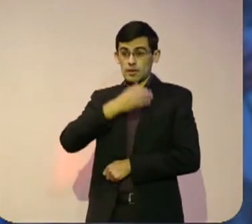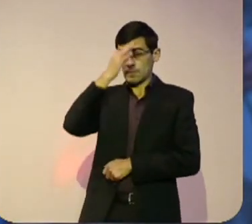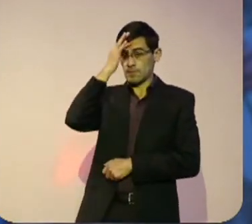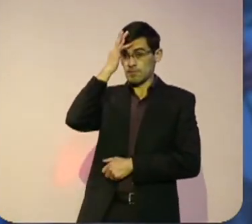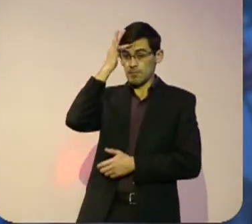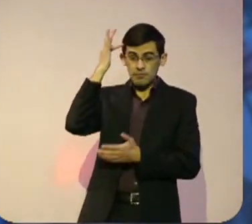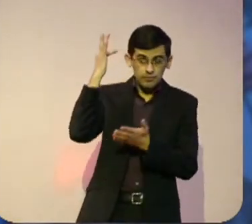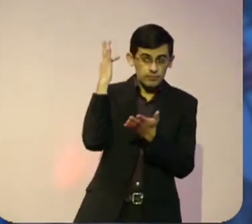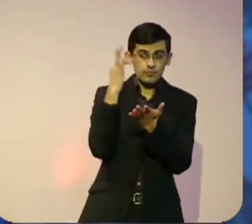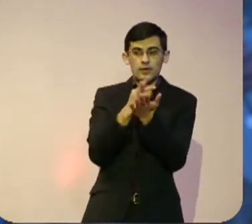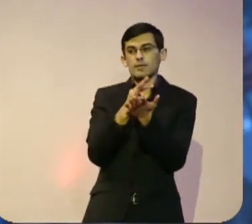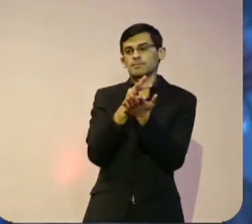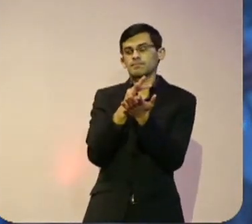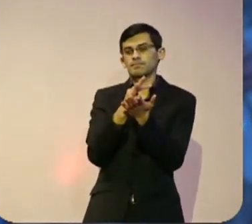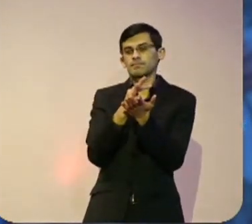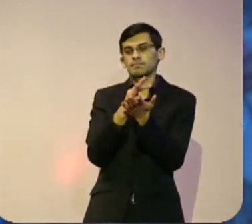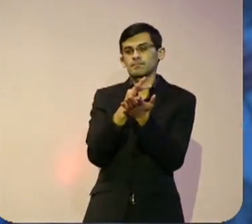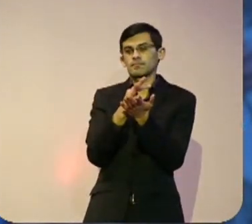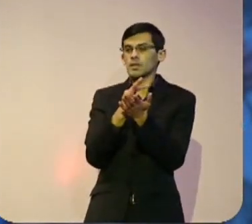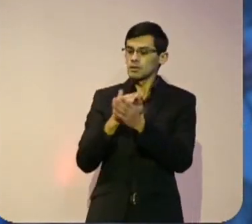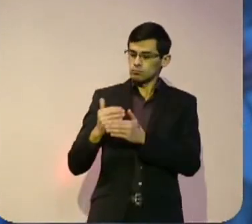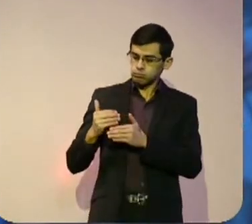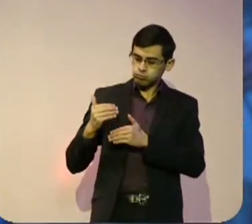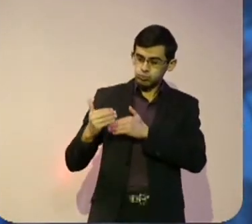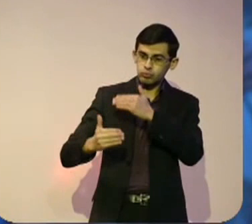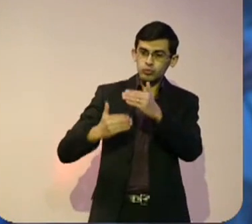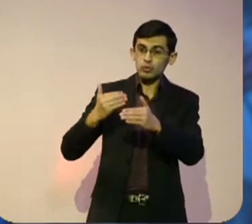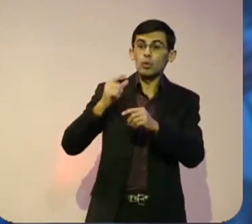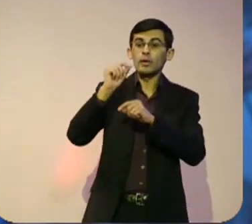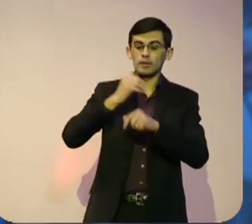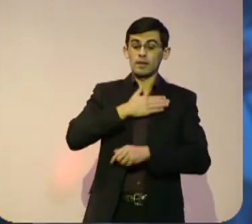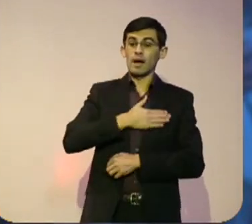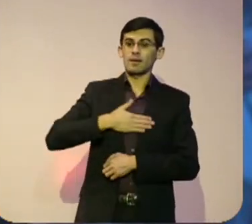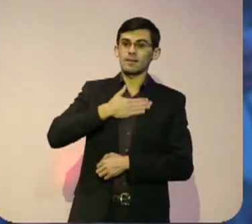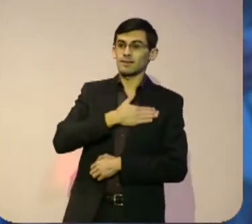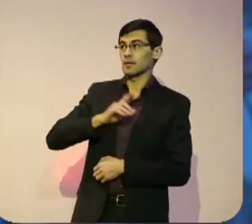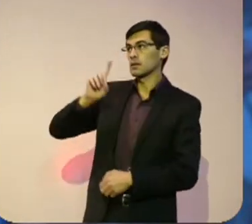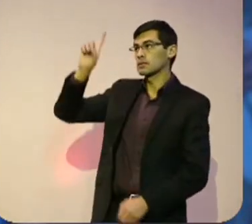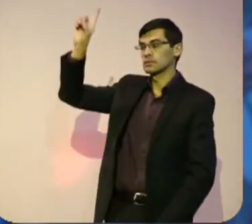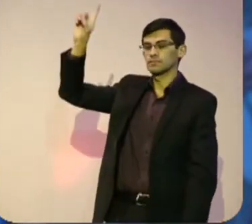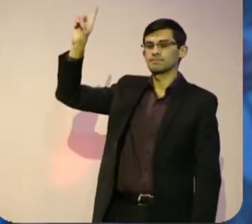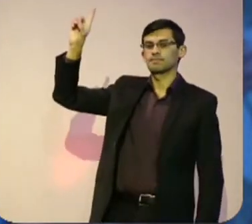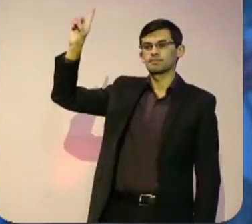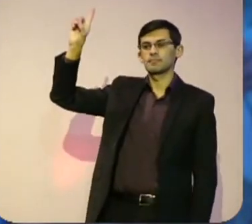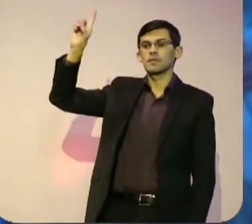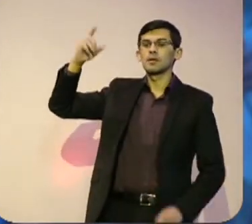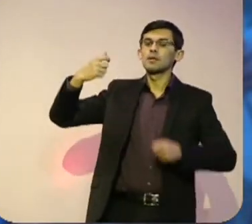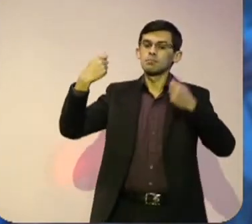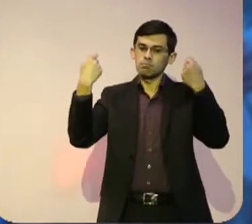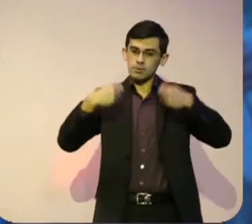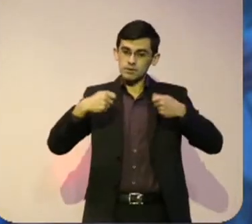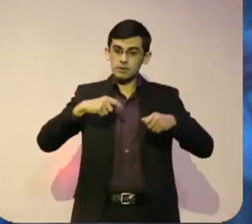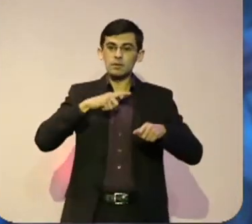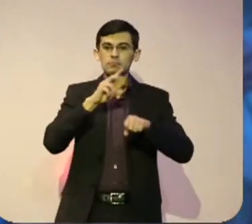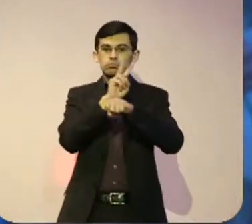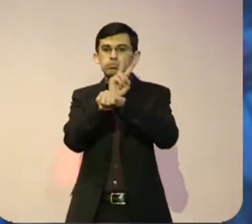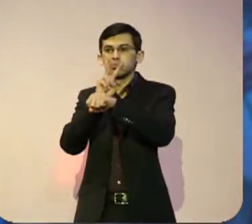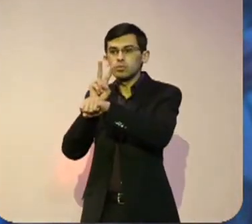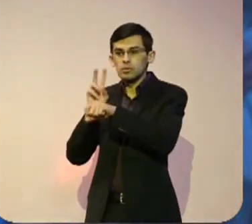fé que avança no agradar a Deus. É preciso ter esse